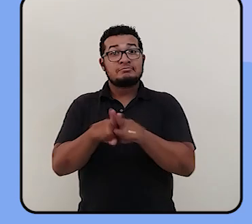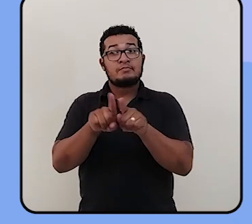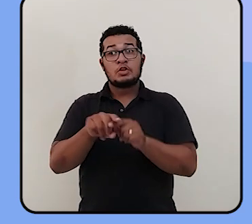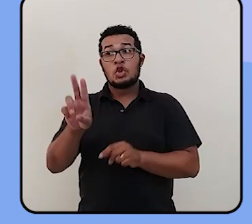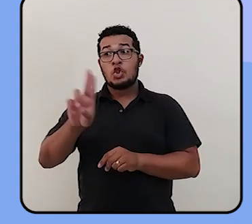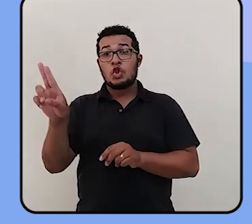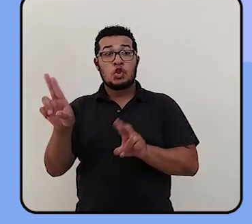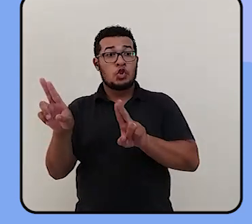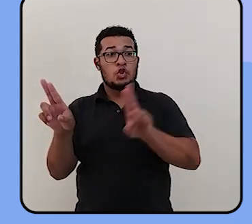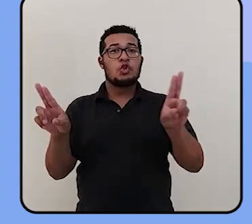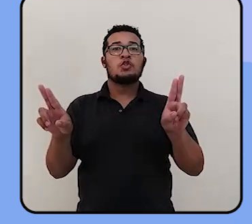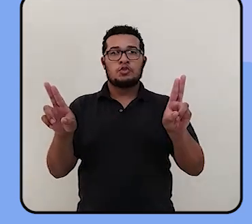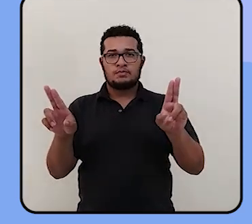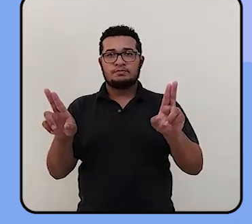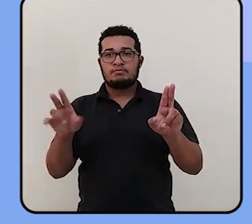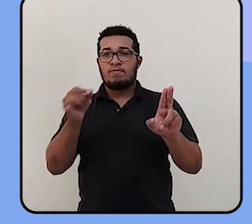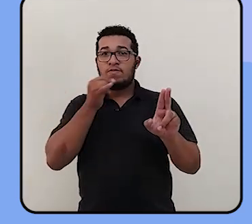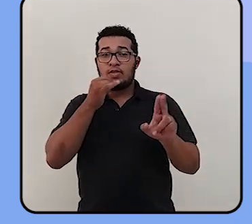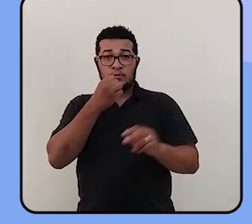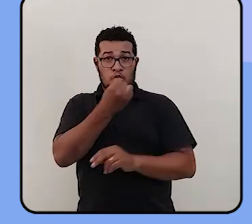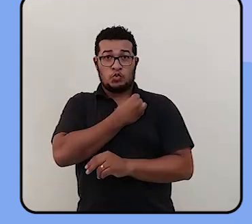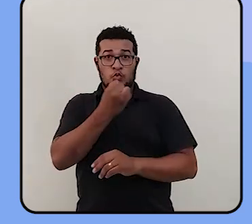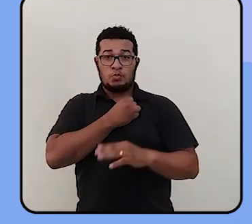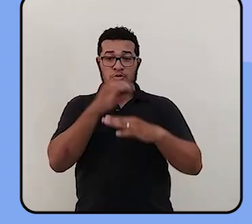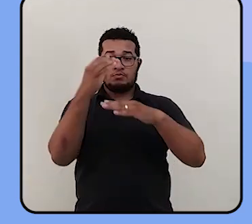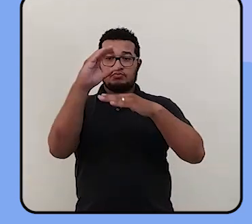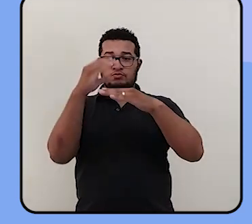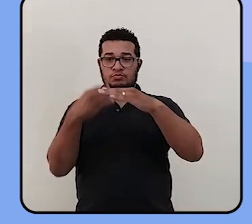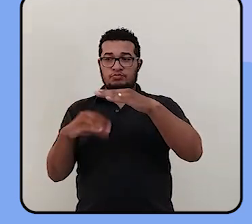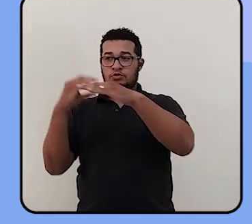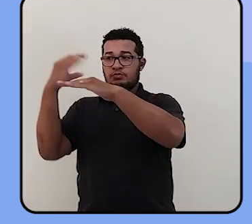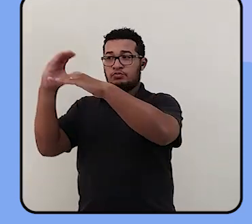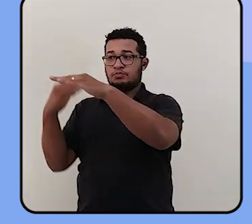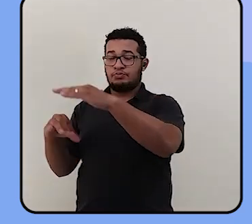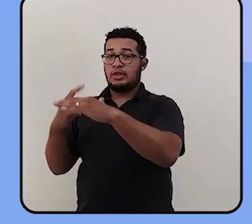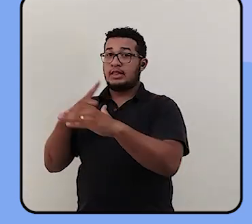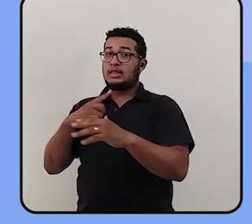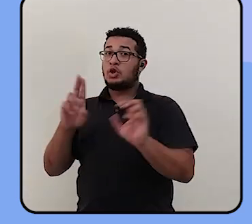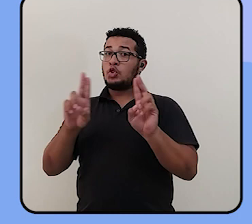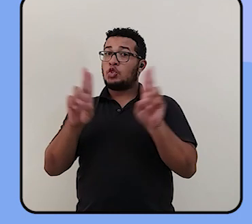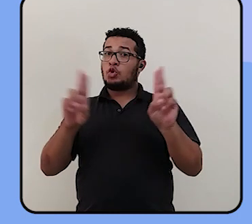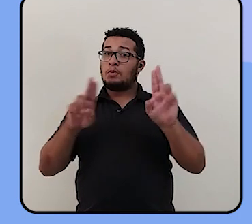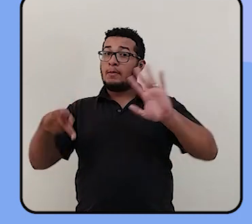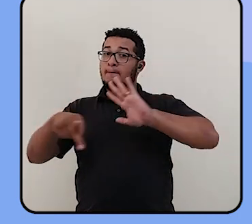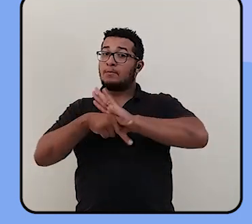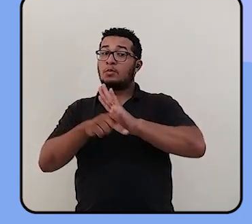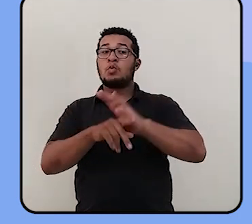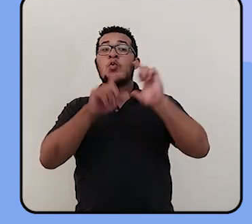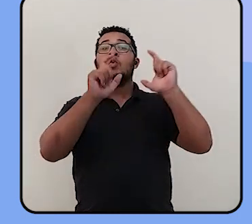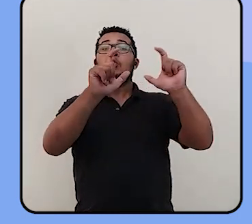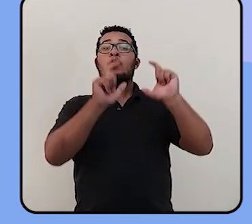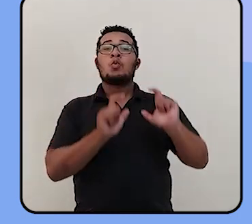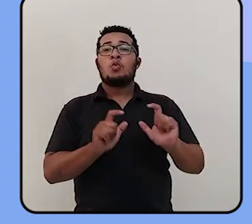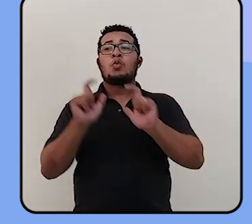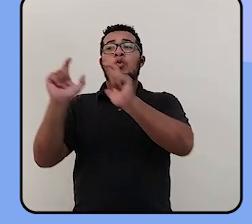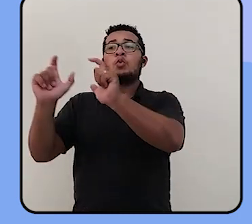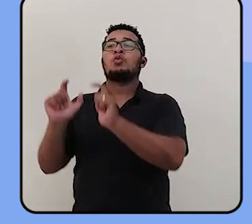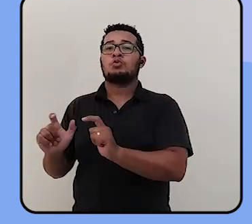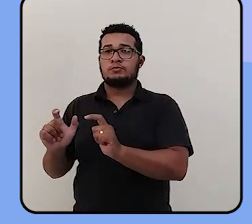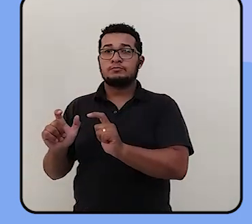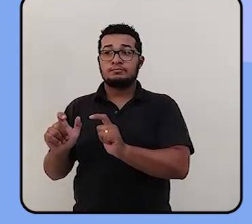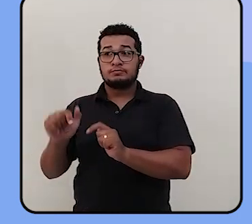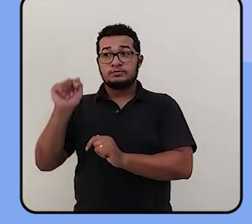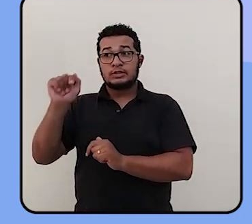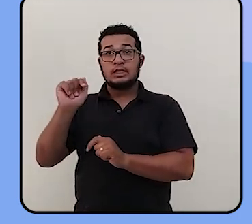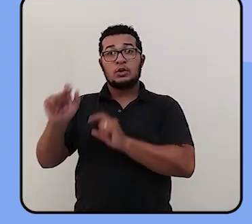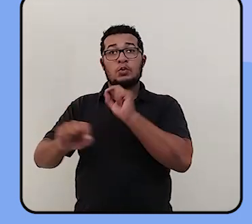a nomenclatura, ou seja, cada número recebe um nome segundo a posição em que ele está.